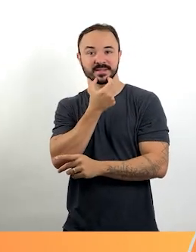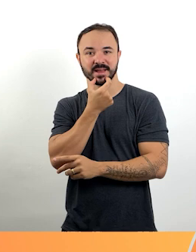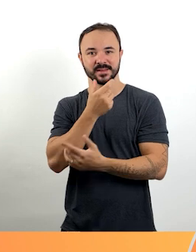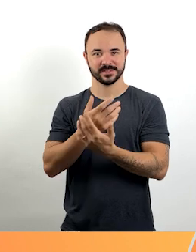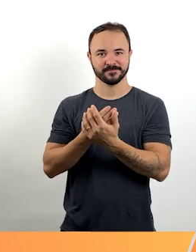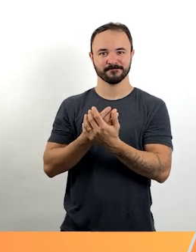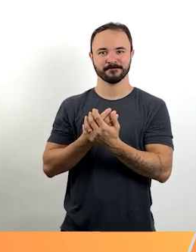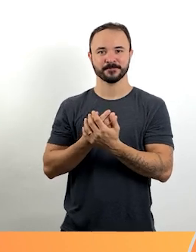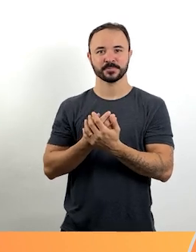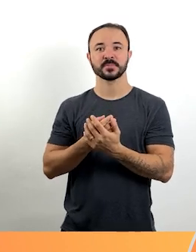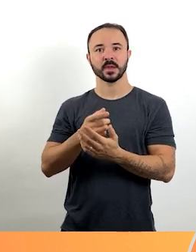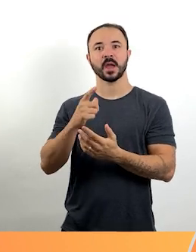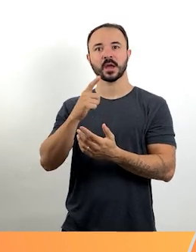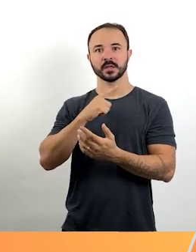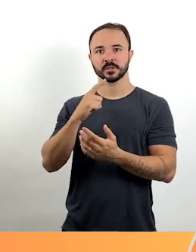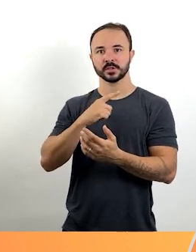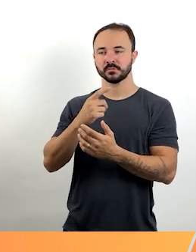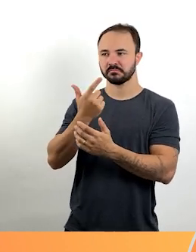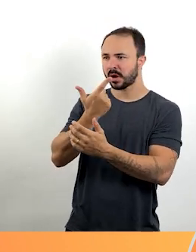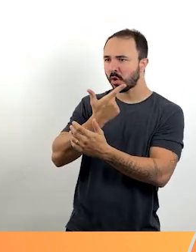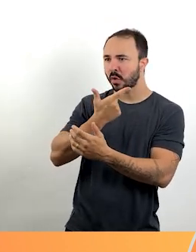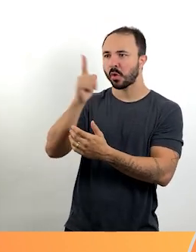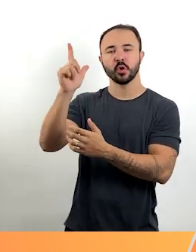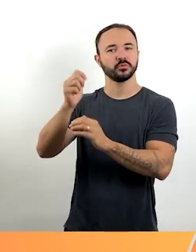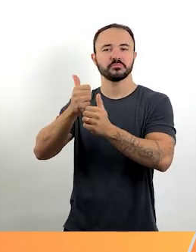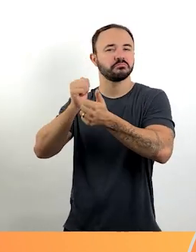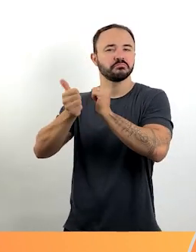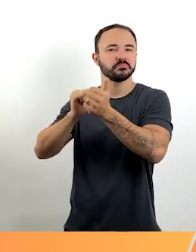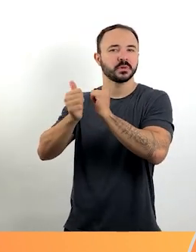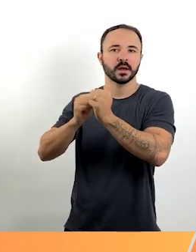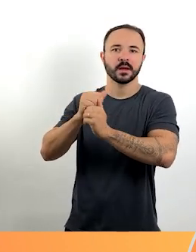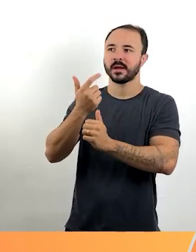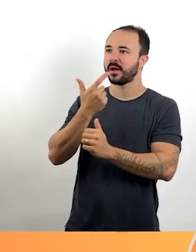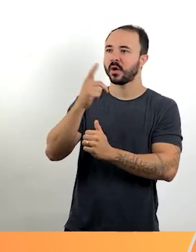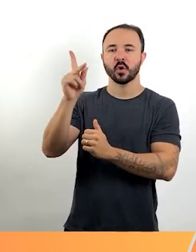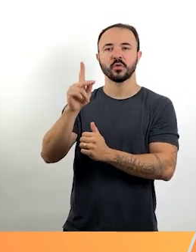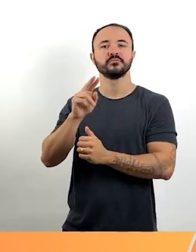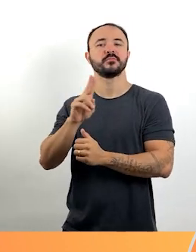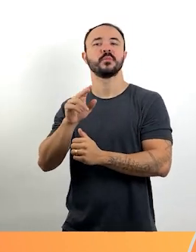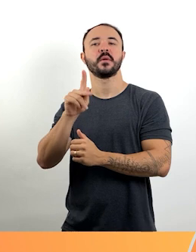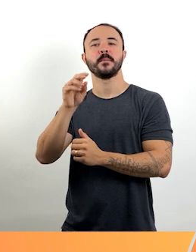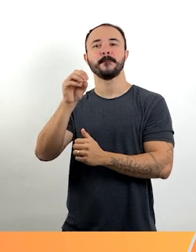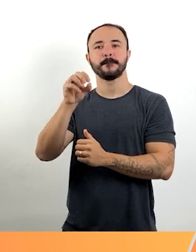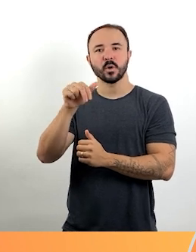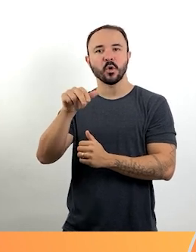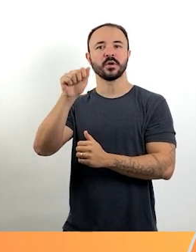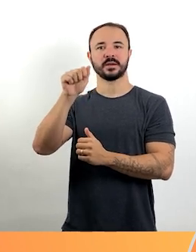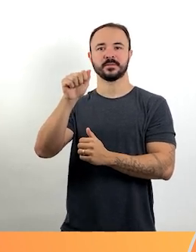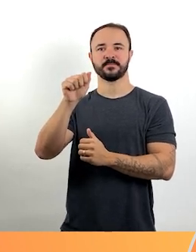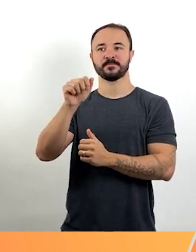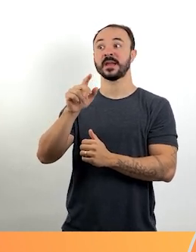né, de um jogo indiano. Um jogo indiano esse chamado de pona, tá?